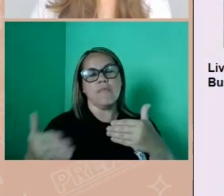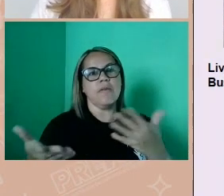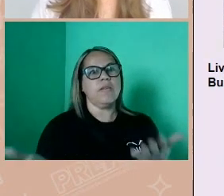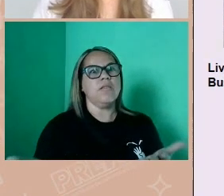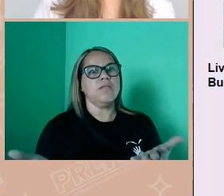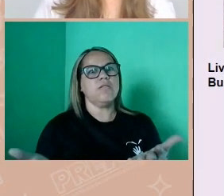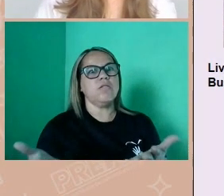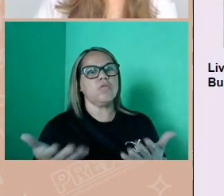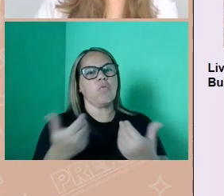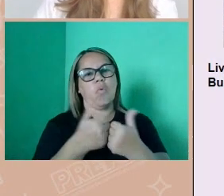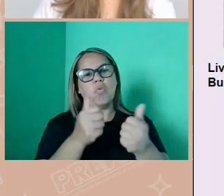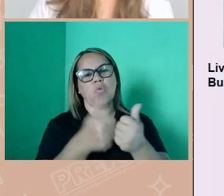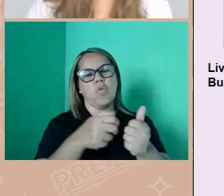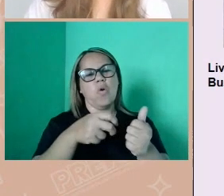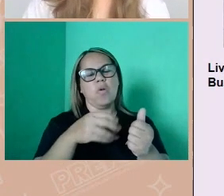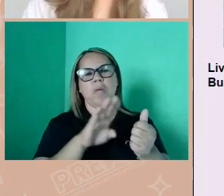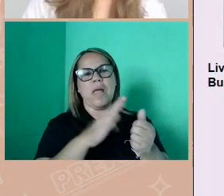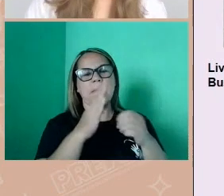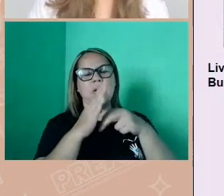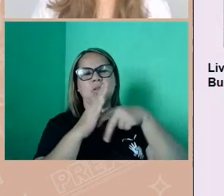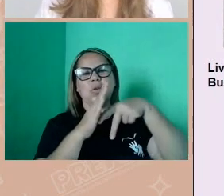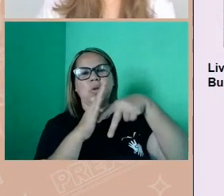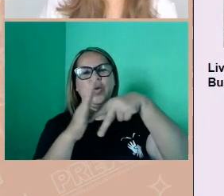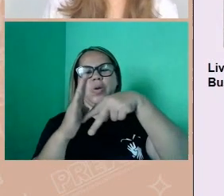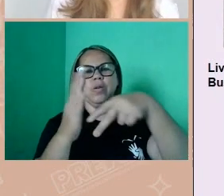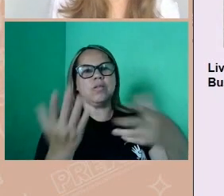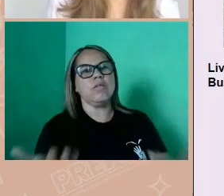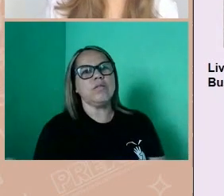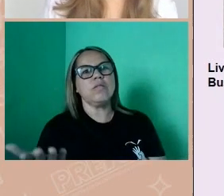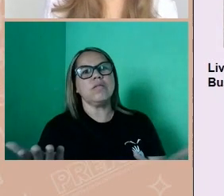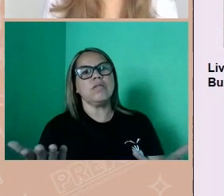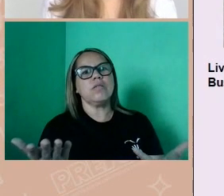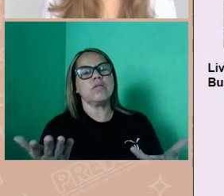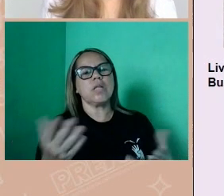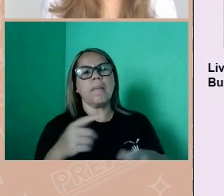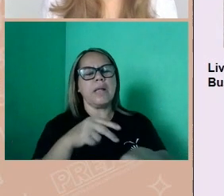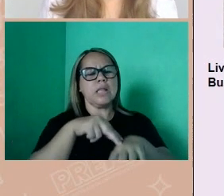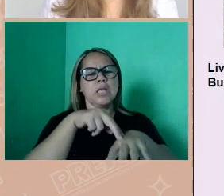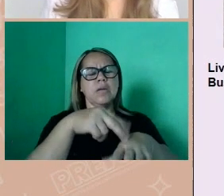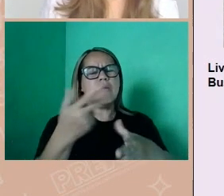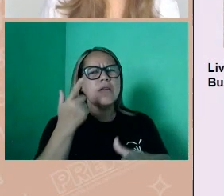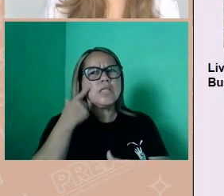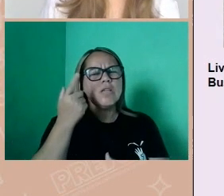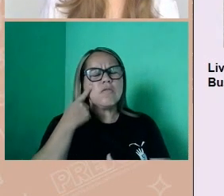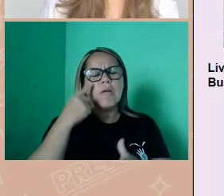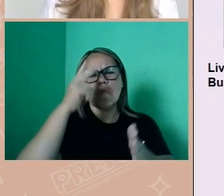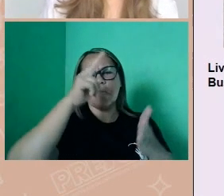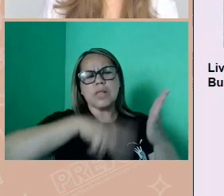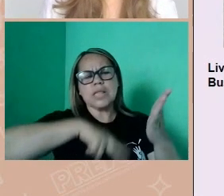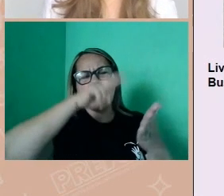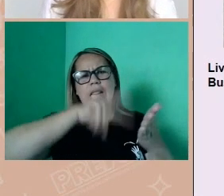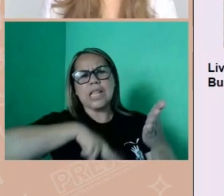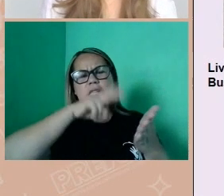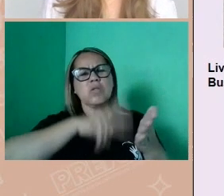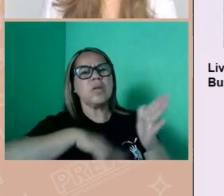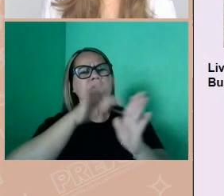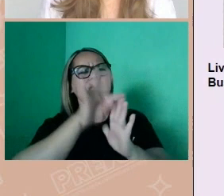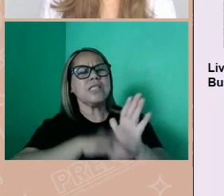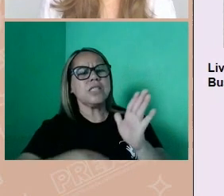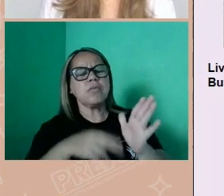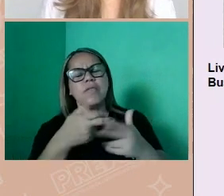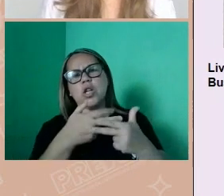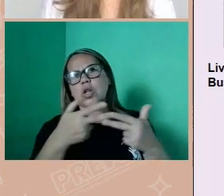nos ônibus então ele vai falar aqui sobre surf nos ônibus e vocês vão perceber que na leitura do texto como fala de coisas que estão